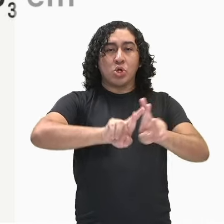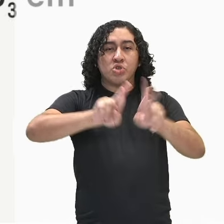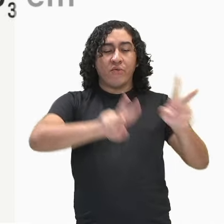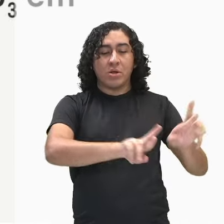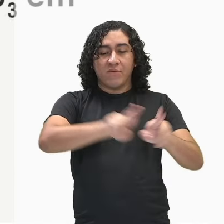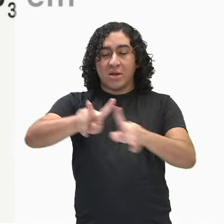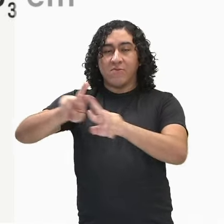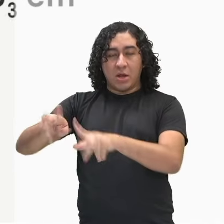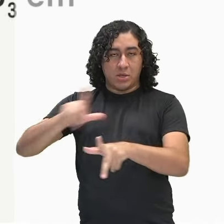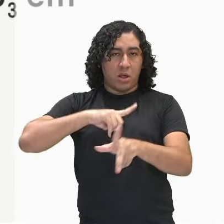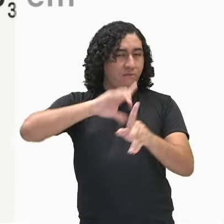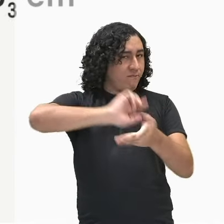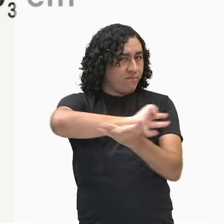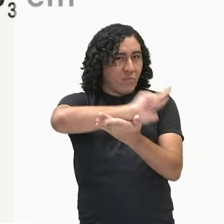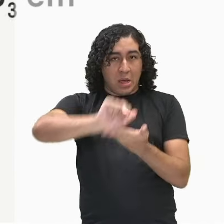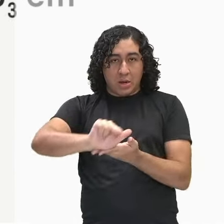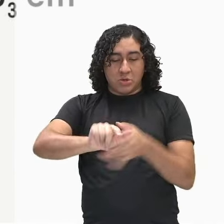várias temperaturas.